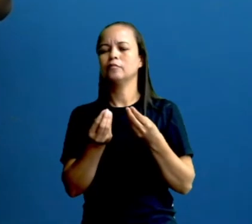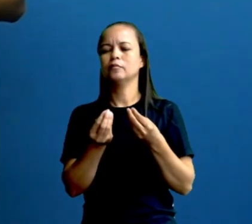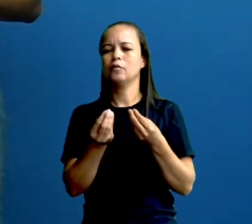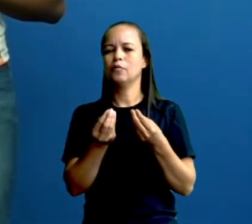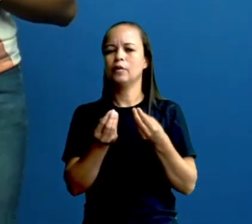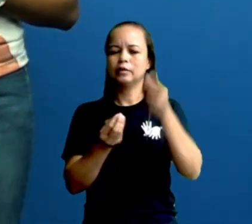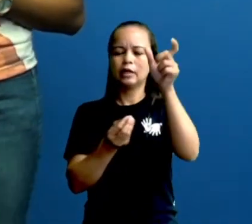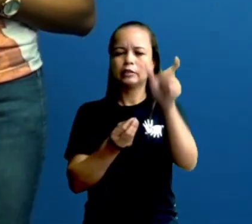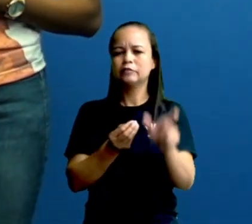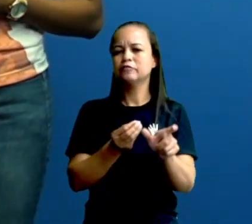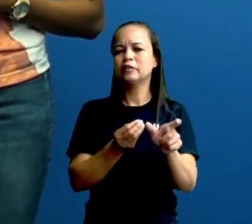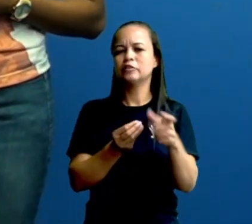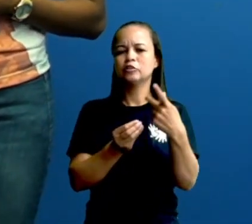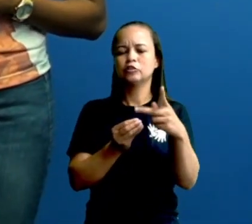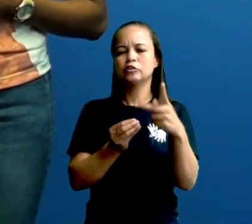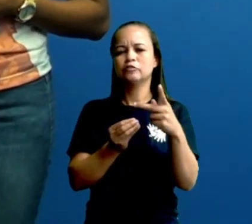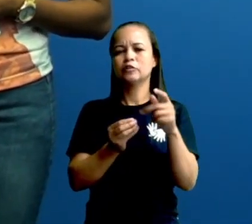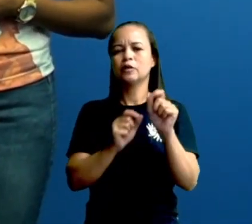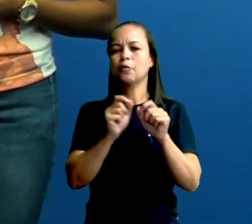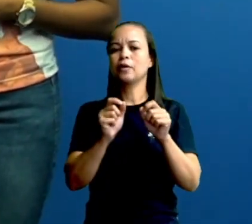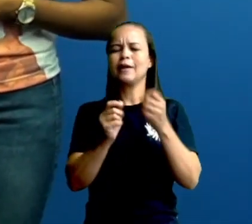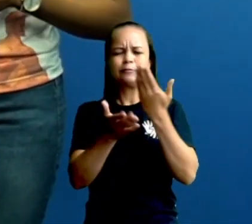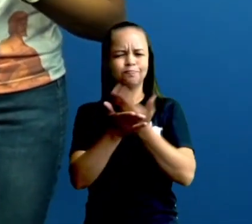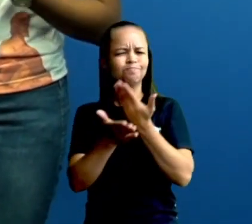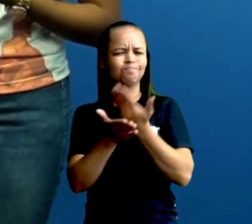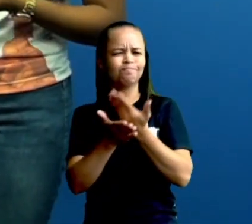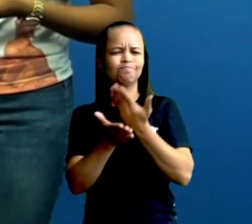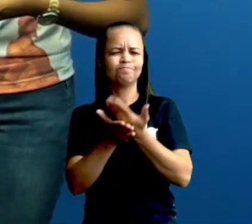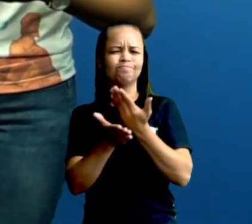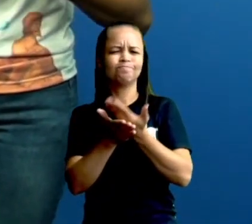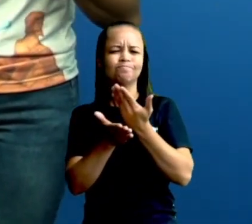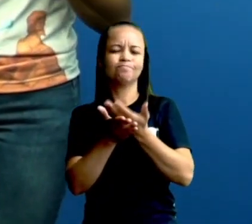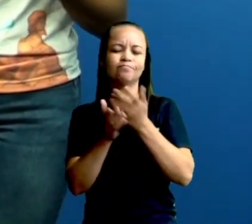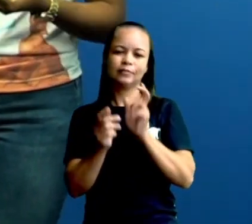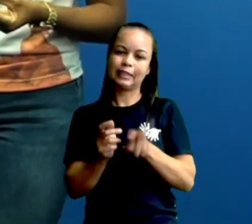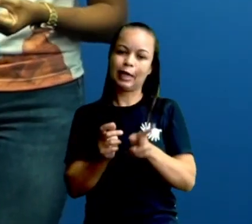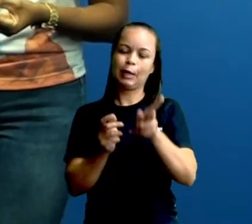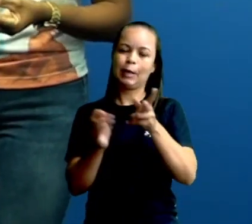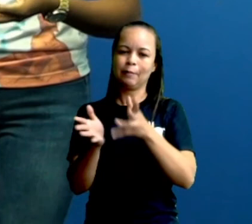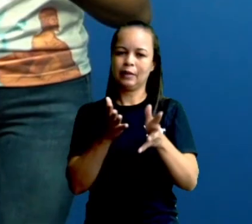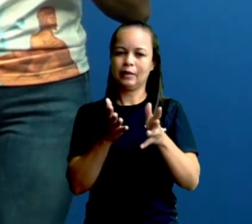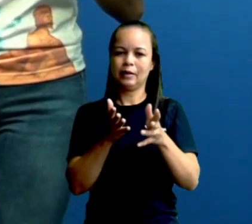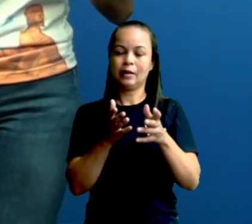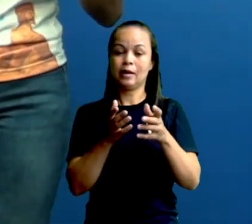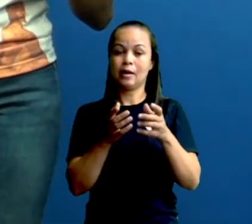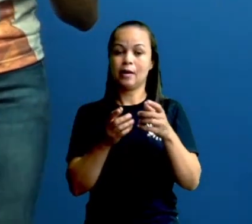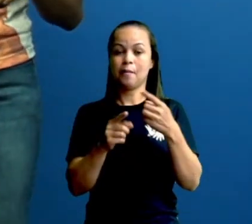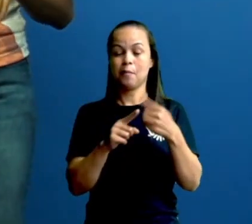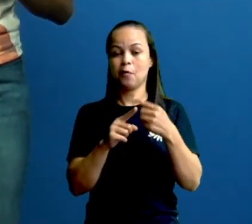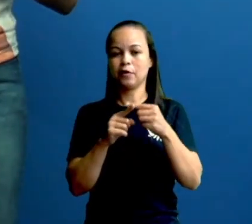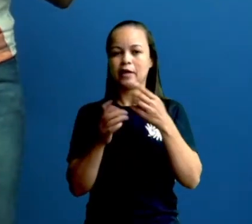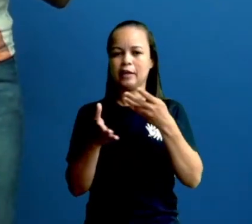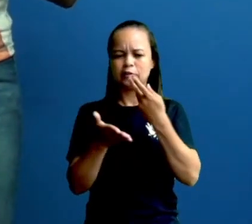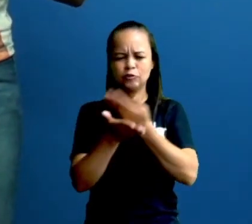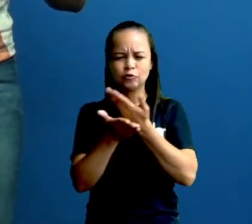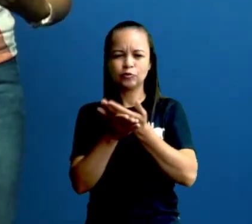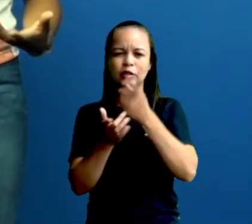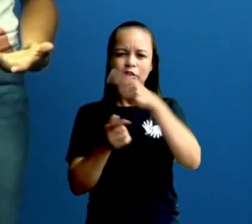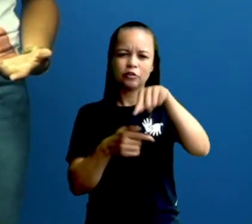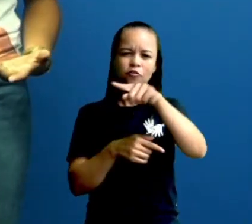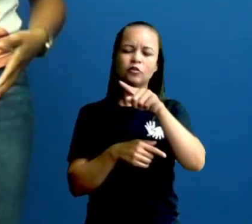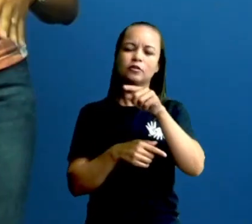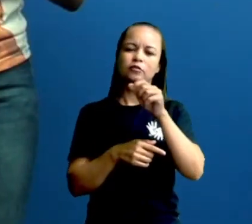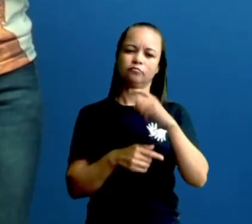você? Estudando, certo? Então estuda, porque é através do estudo que você aí de casa vai ter um